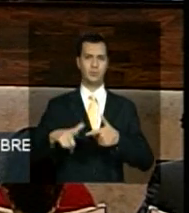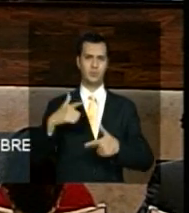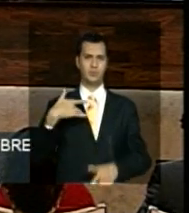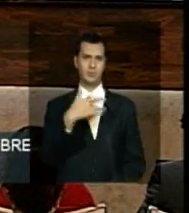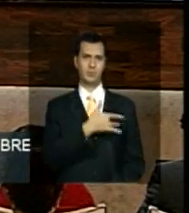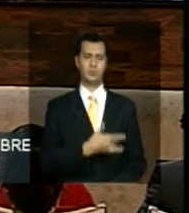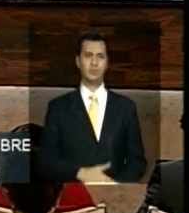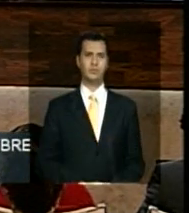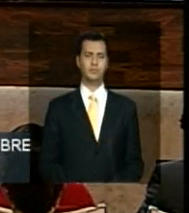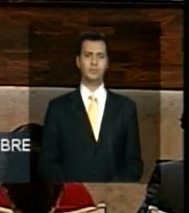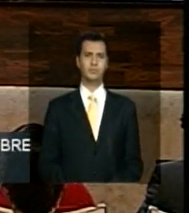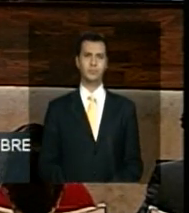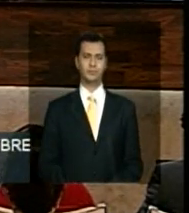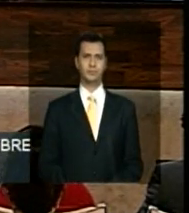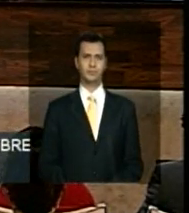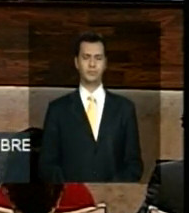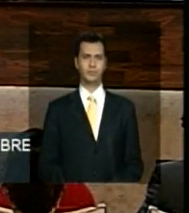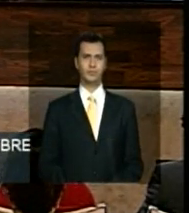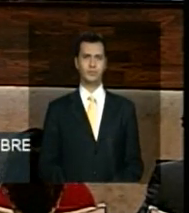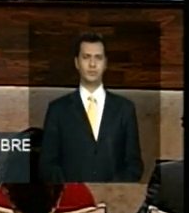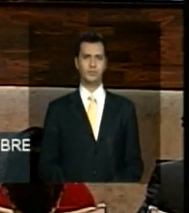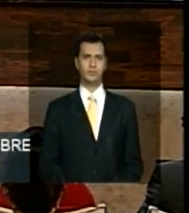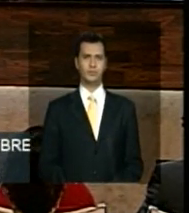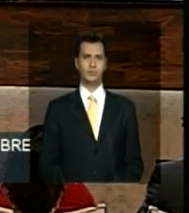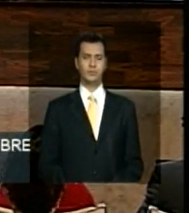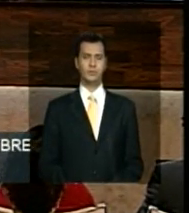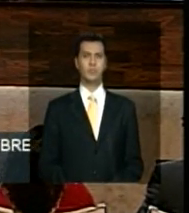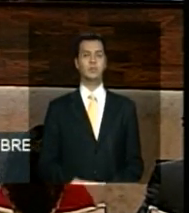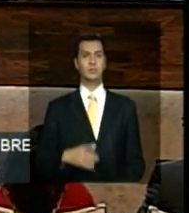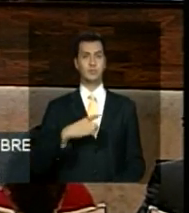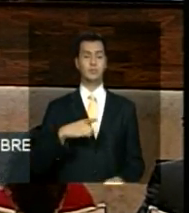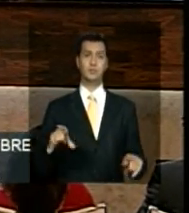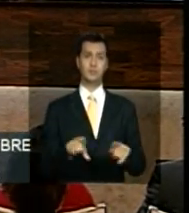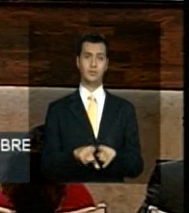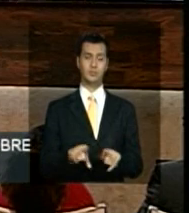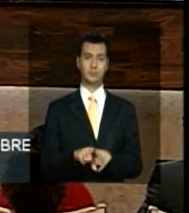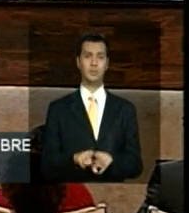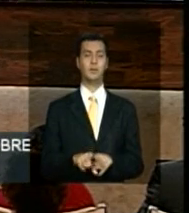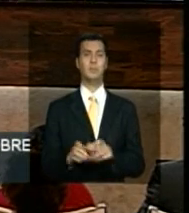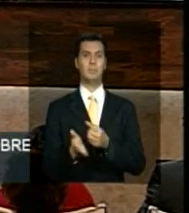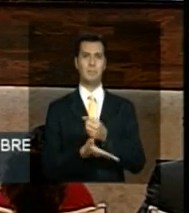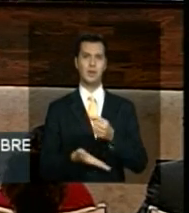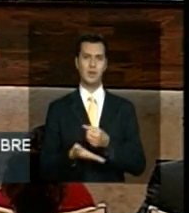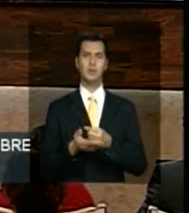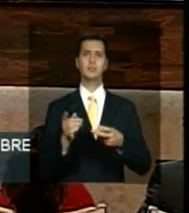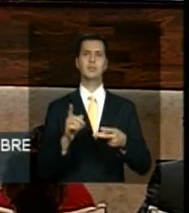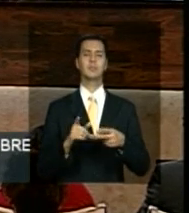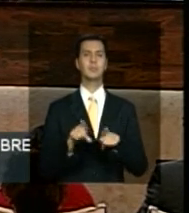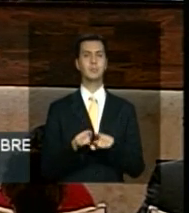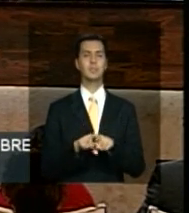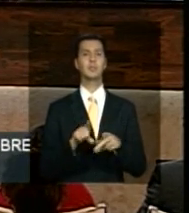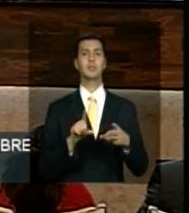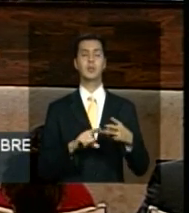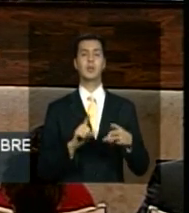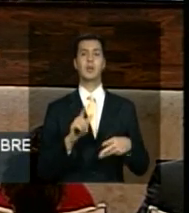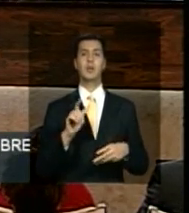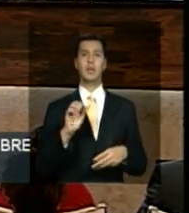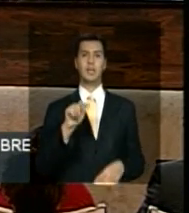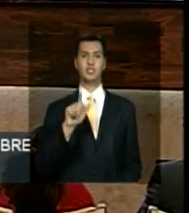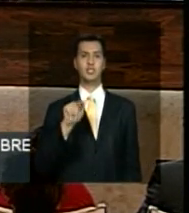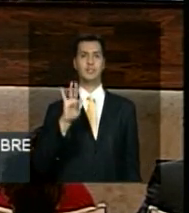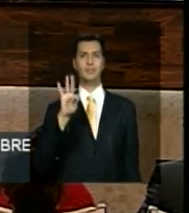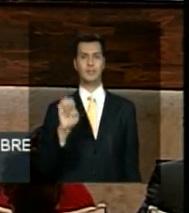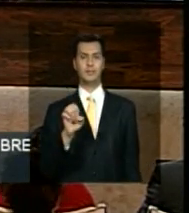maior parte dos problemas junto com a expansão da atenção básica vem os agentes comunitários de saúde nós superamos a meta